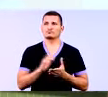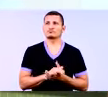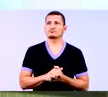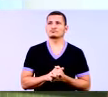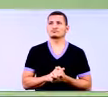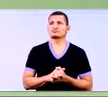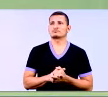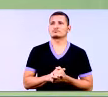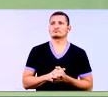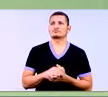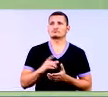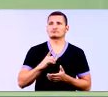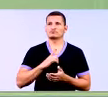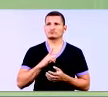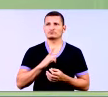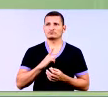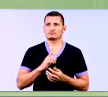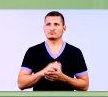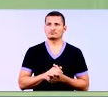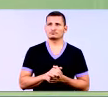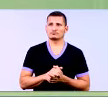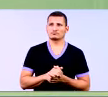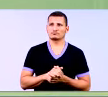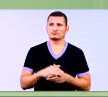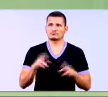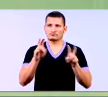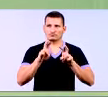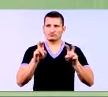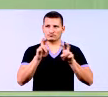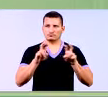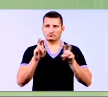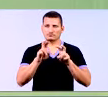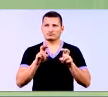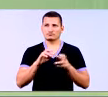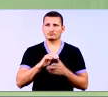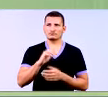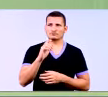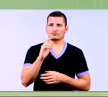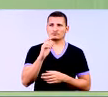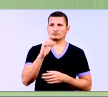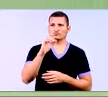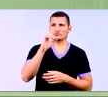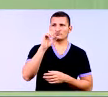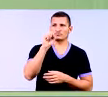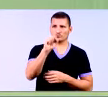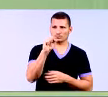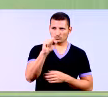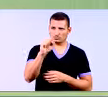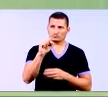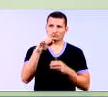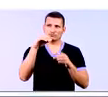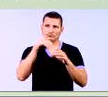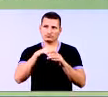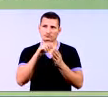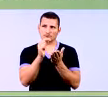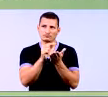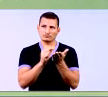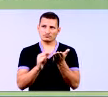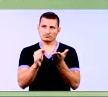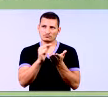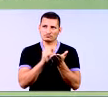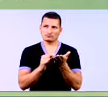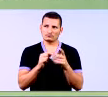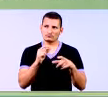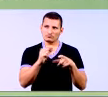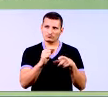gente hoje tem máquinas até de 8 núcleos, ou seja, como se tivesse 8 processadores dentro da mesma embalagem aqui do mesmo invólucro,